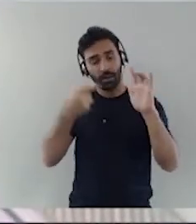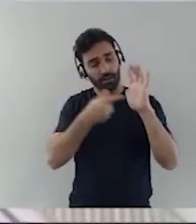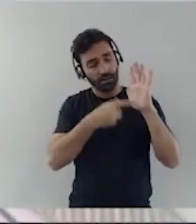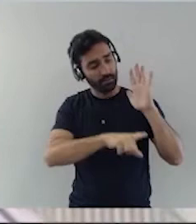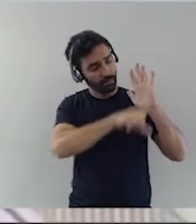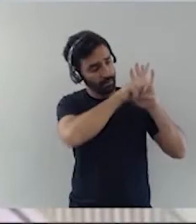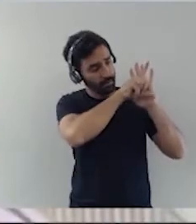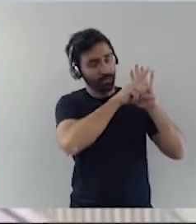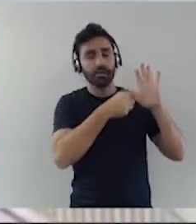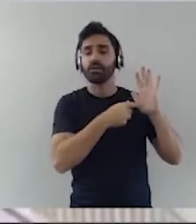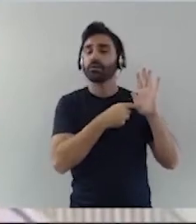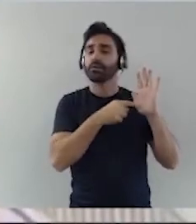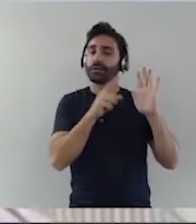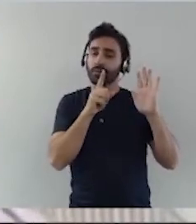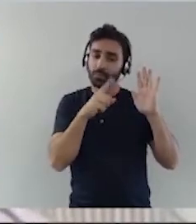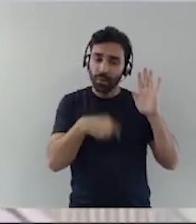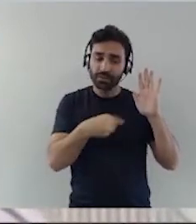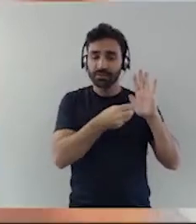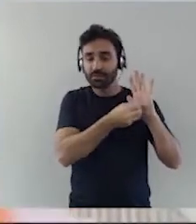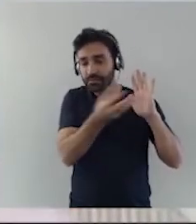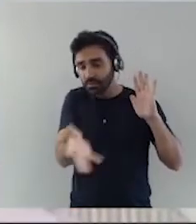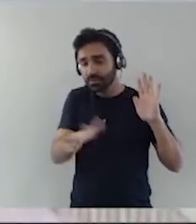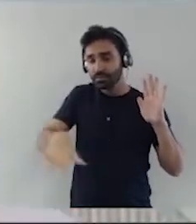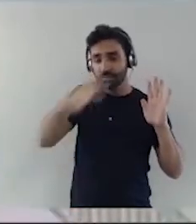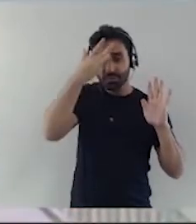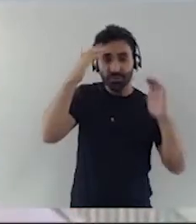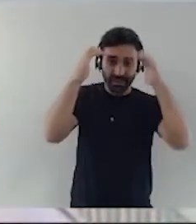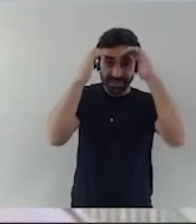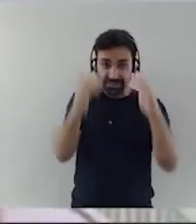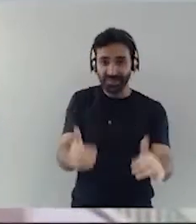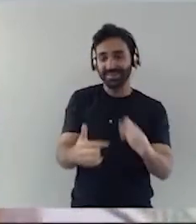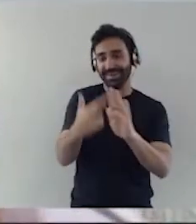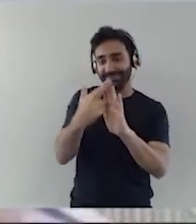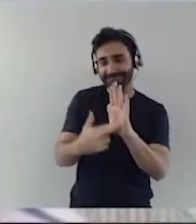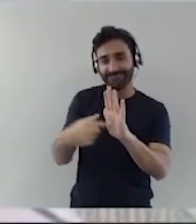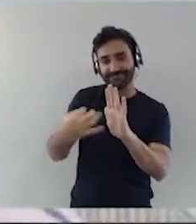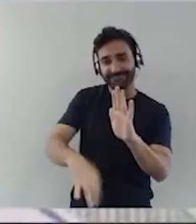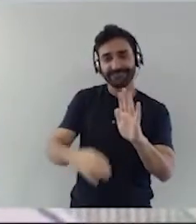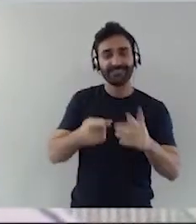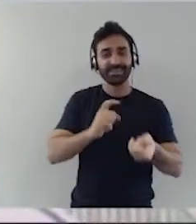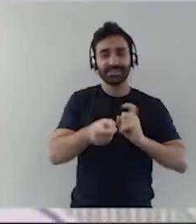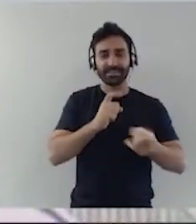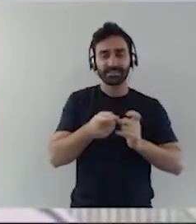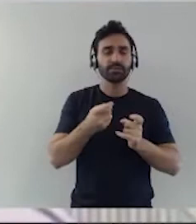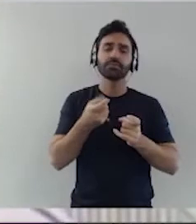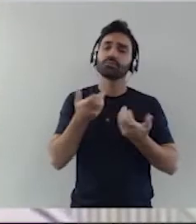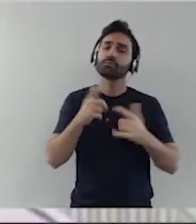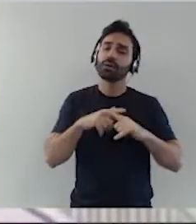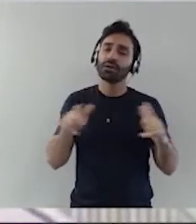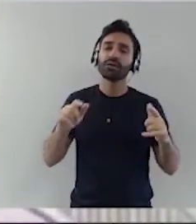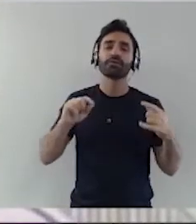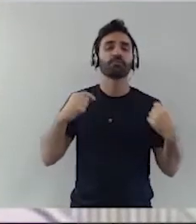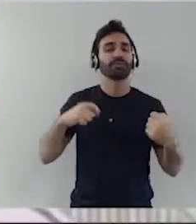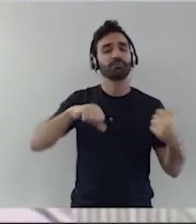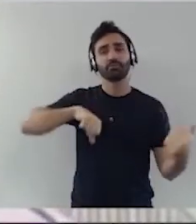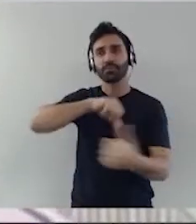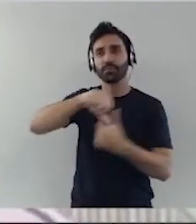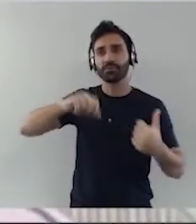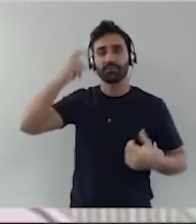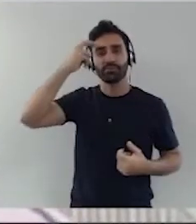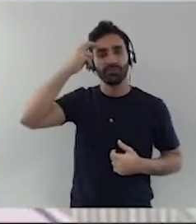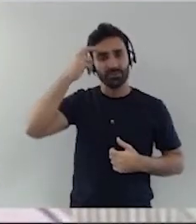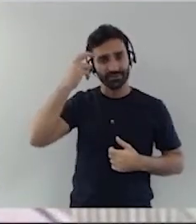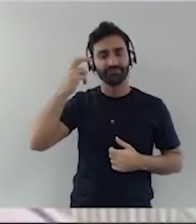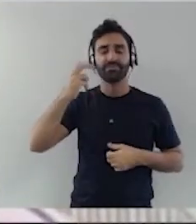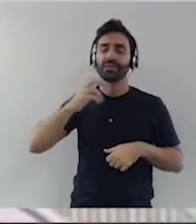o comportamento administrativo esperado, né? E isso também pressupõe uma transição cultural que demanda